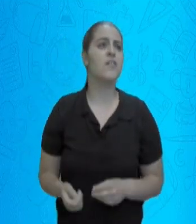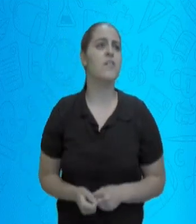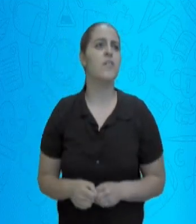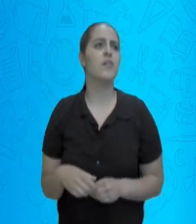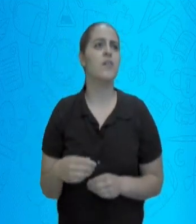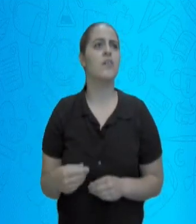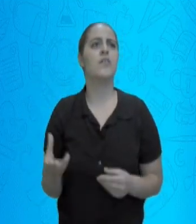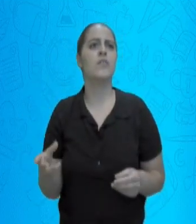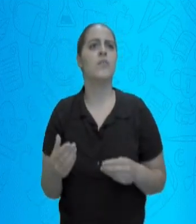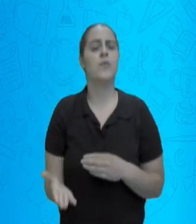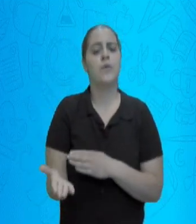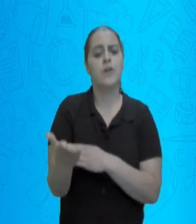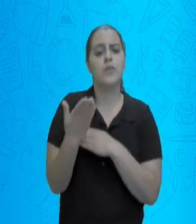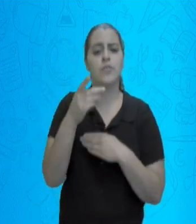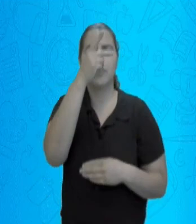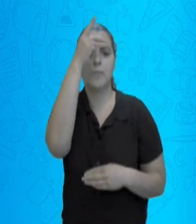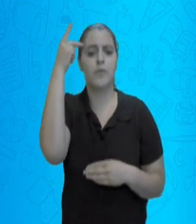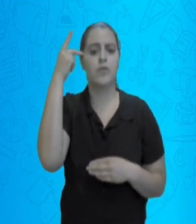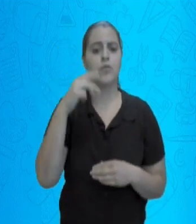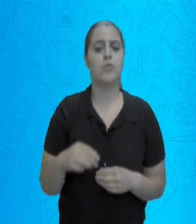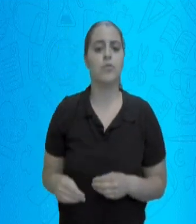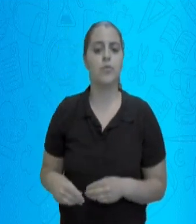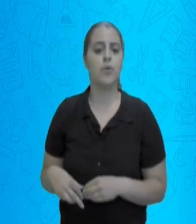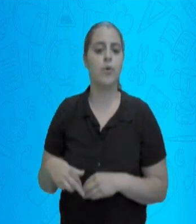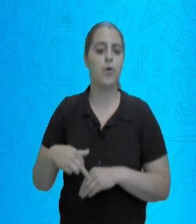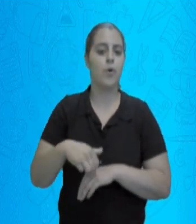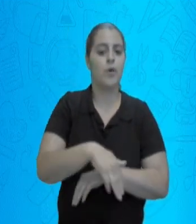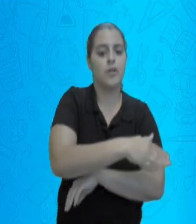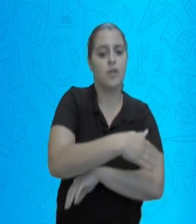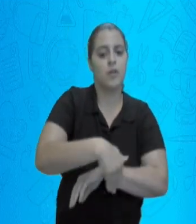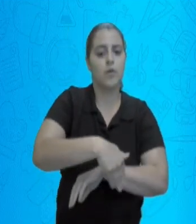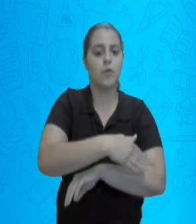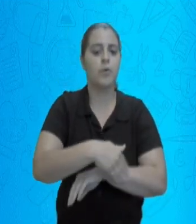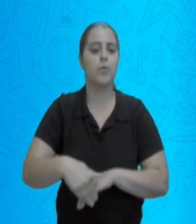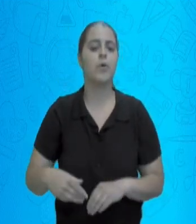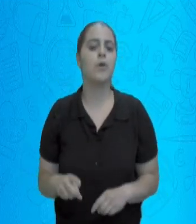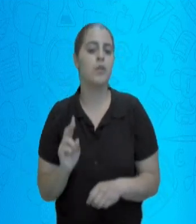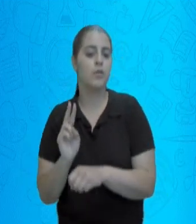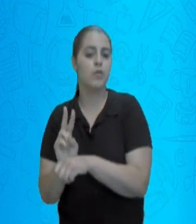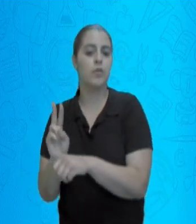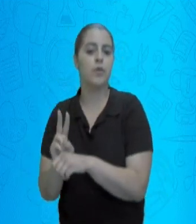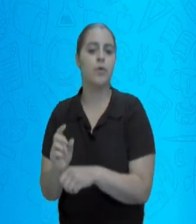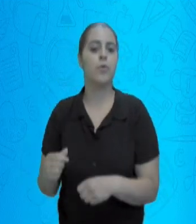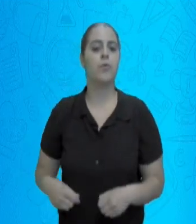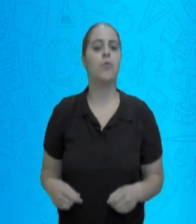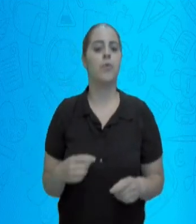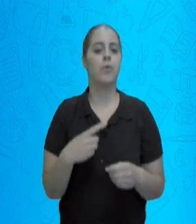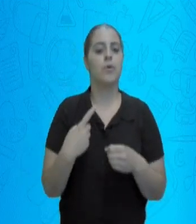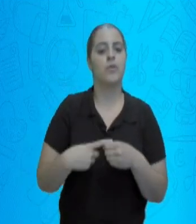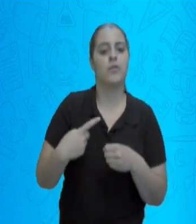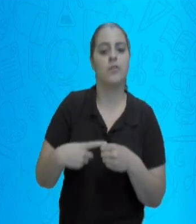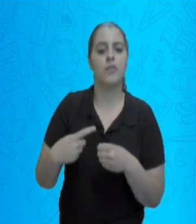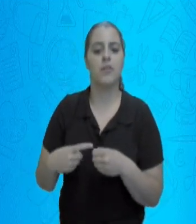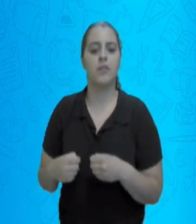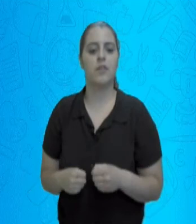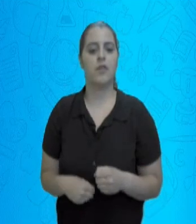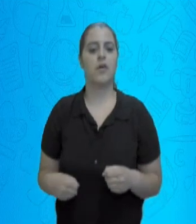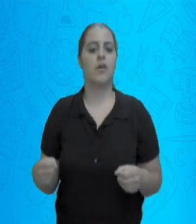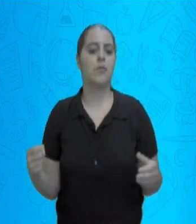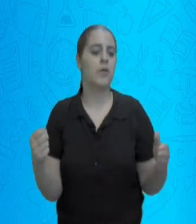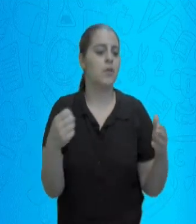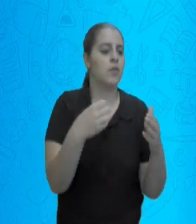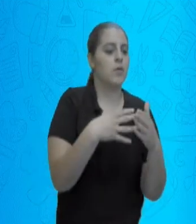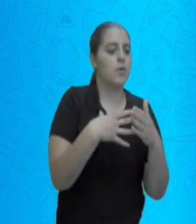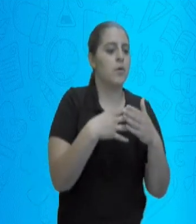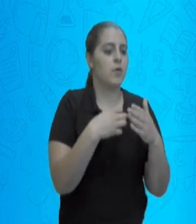eu ajudo uma pessoa para atravessar uma rua, quando eu cuido da minha cidade, do patrimônio público em geral,